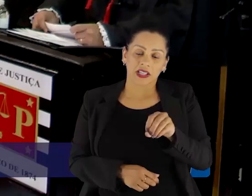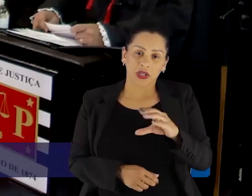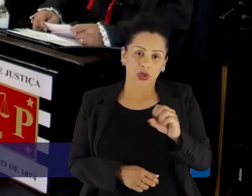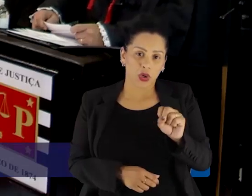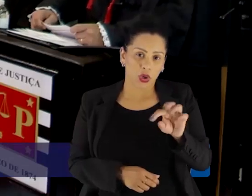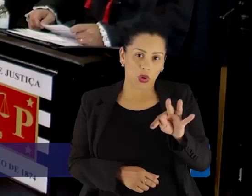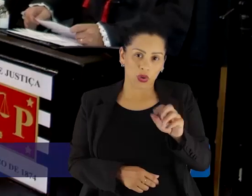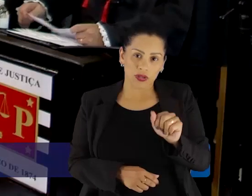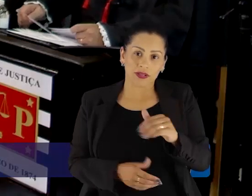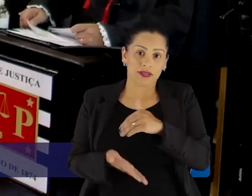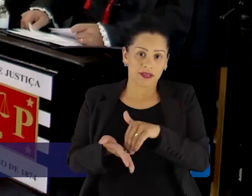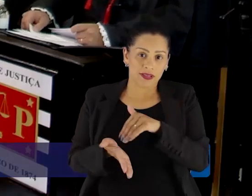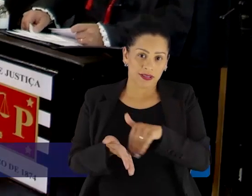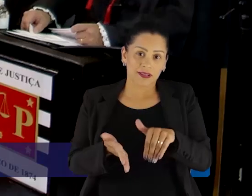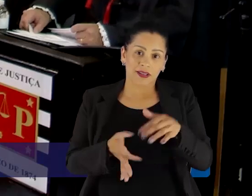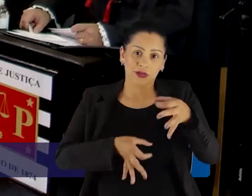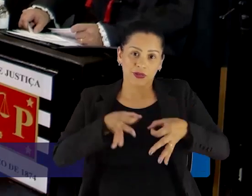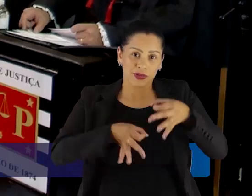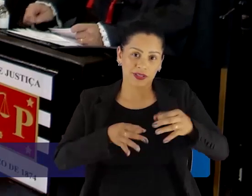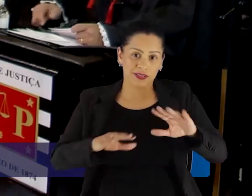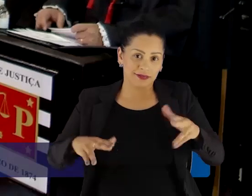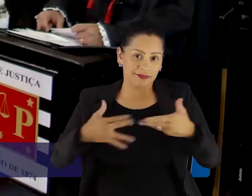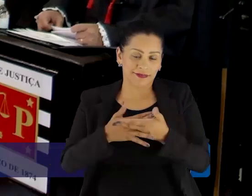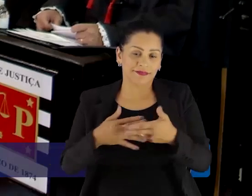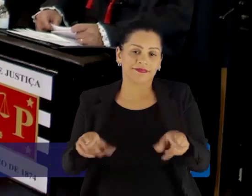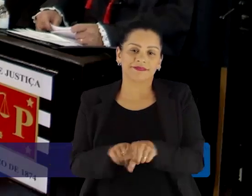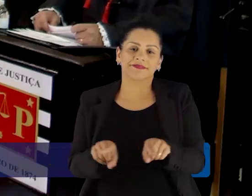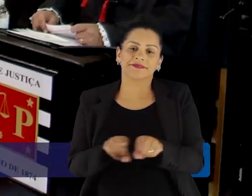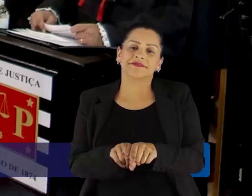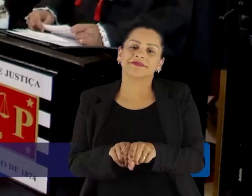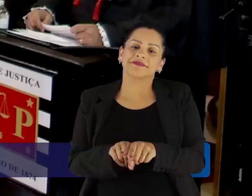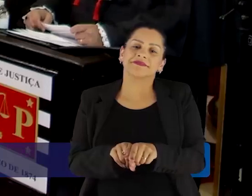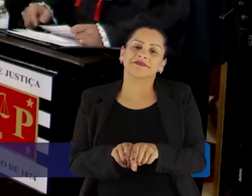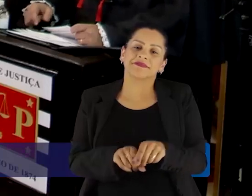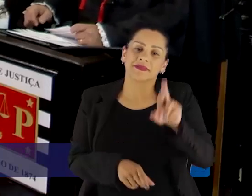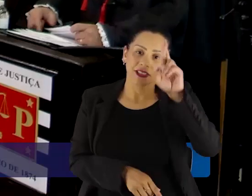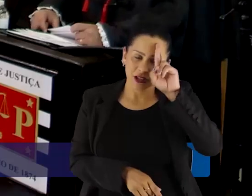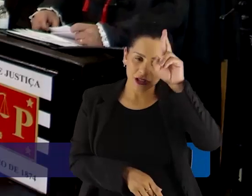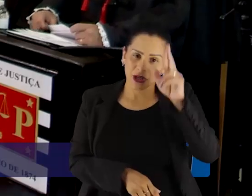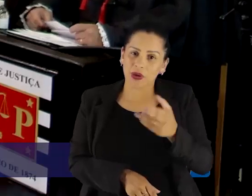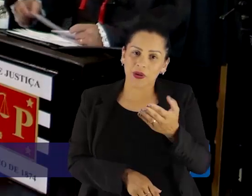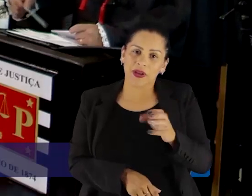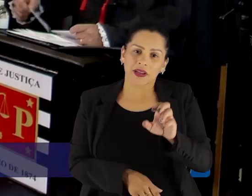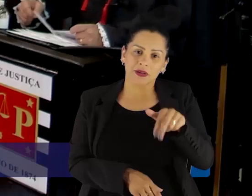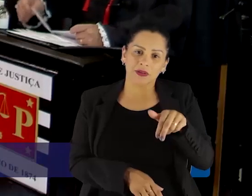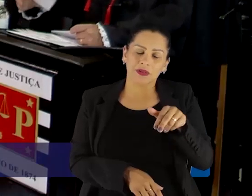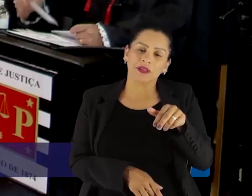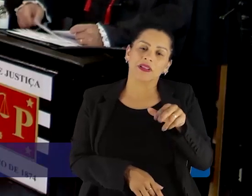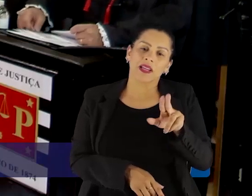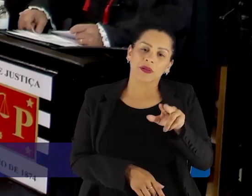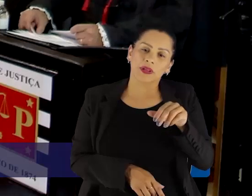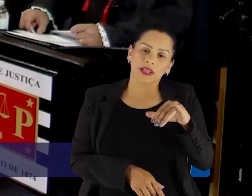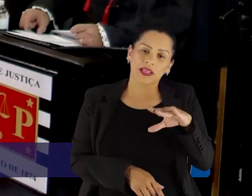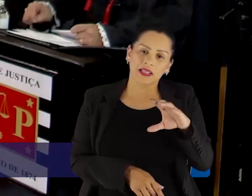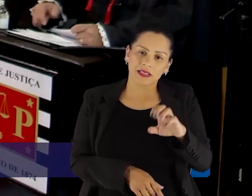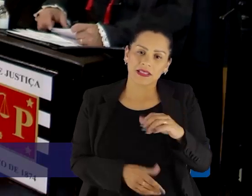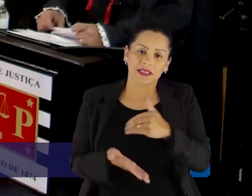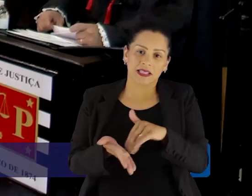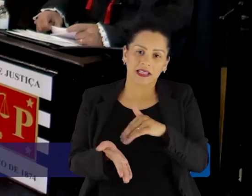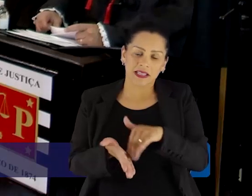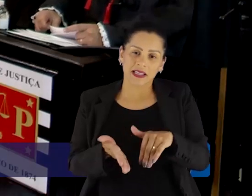secretário de justiça e cidadania enfeites uma senhora reunir simples é prudente Secretaria Municipal de